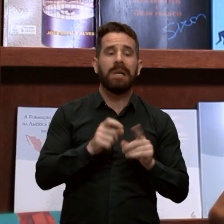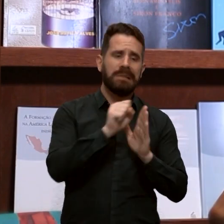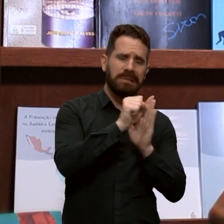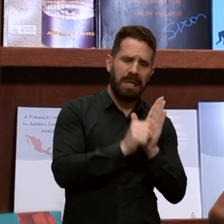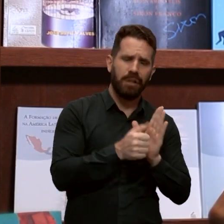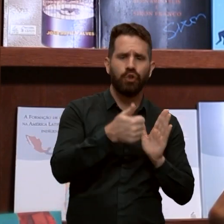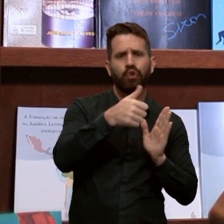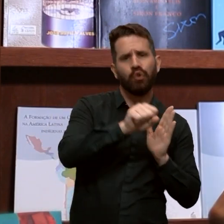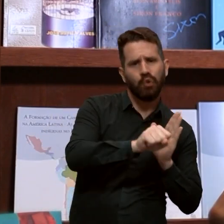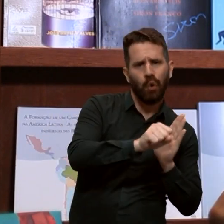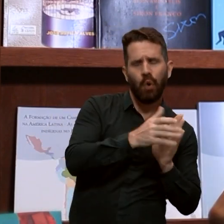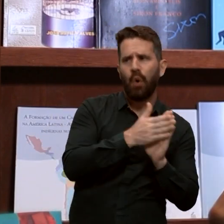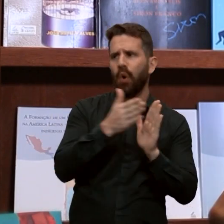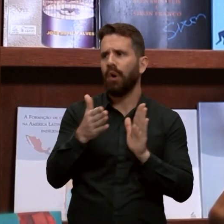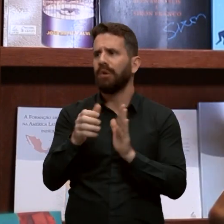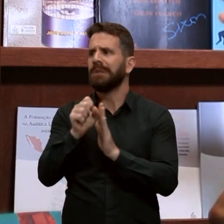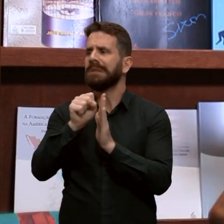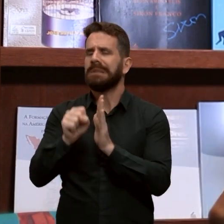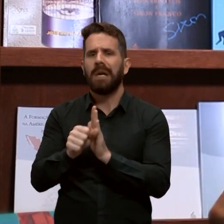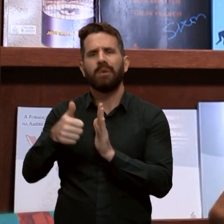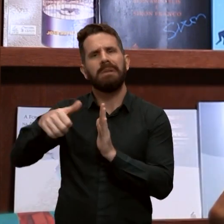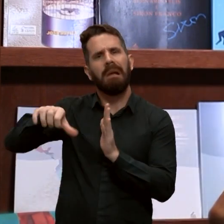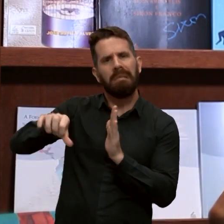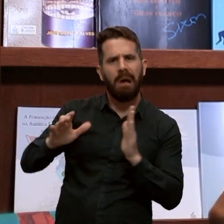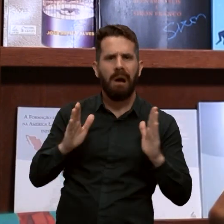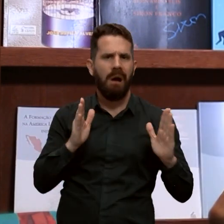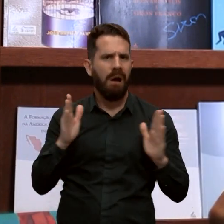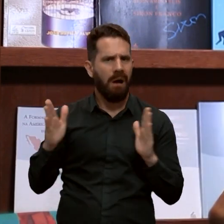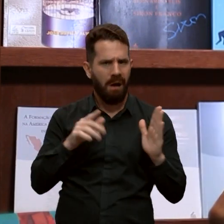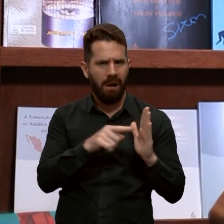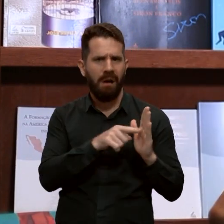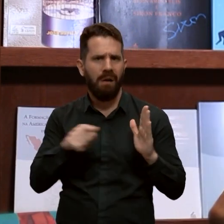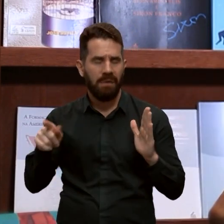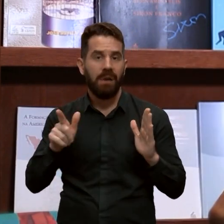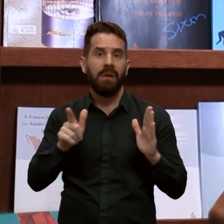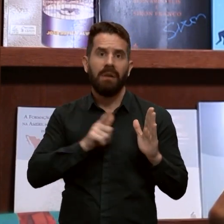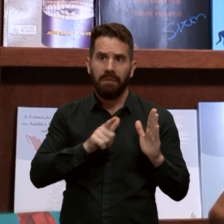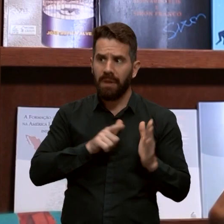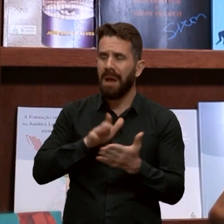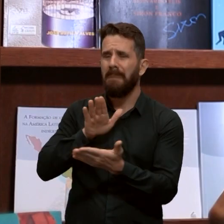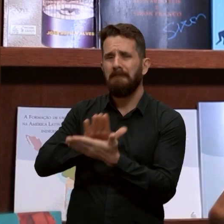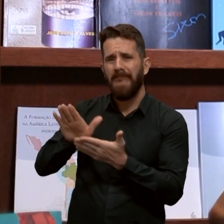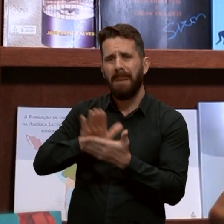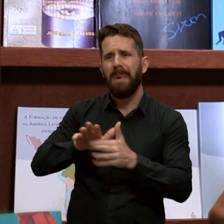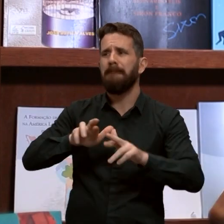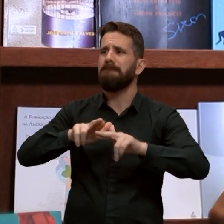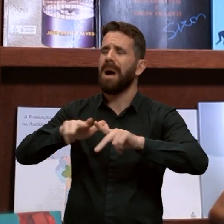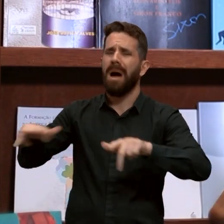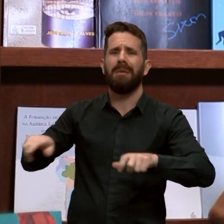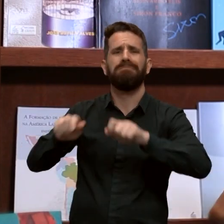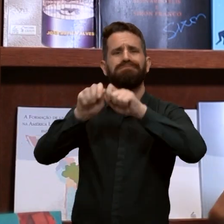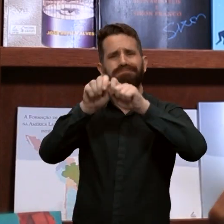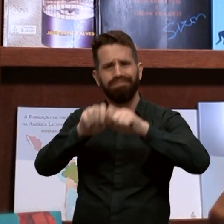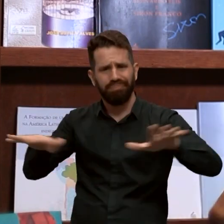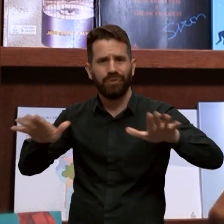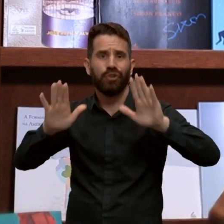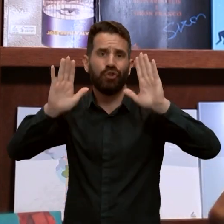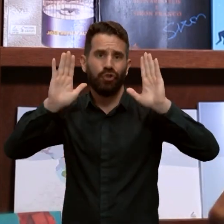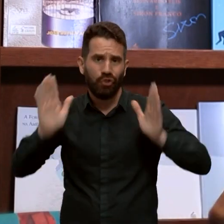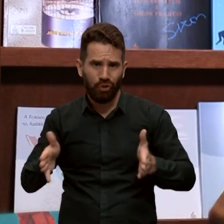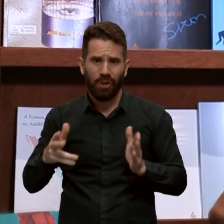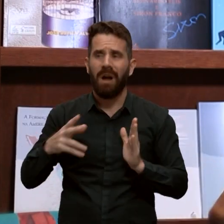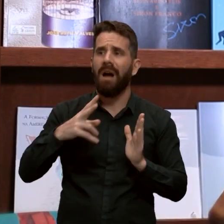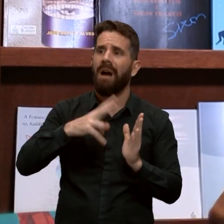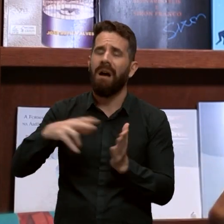século XIX, com a expansão aí do mercado editorial, da literatura de massa, a gente passa